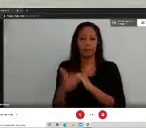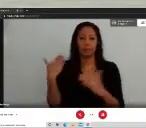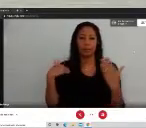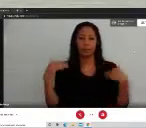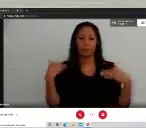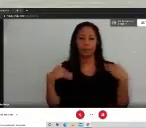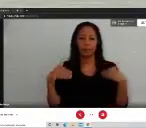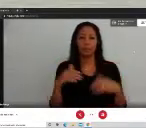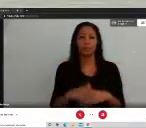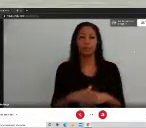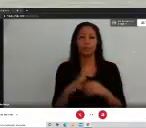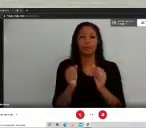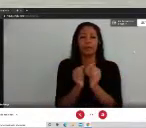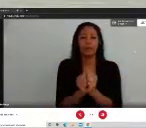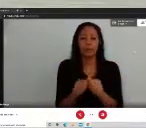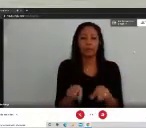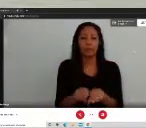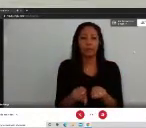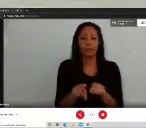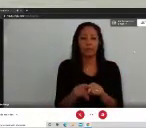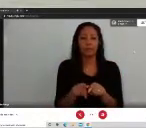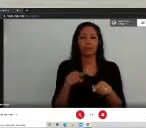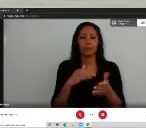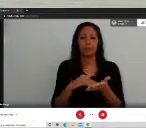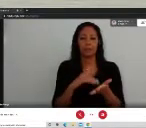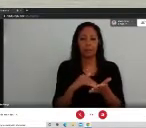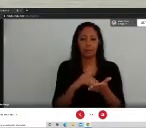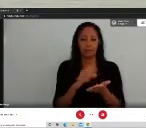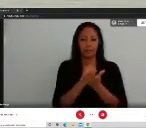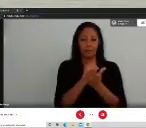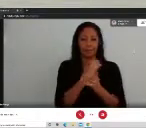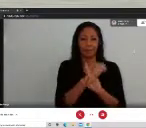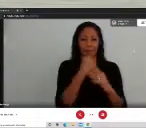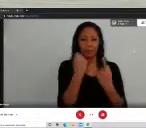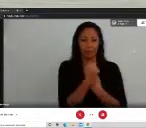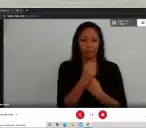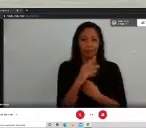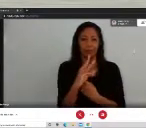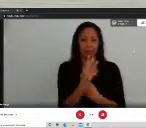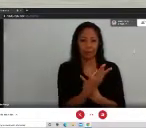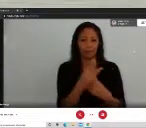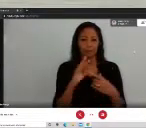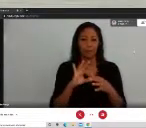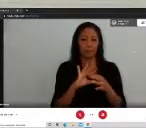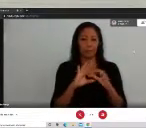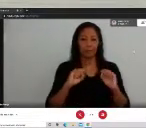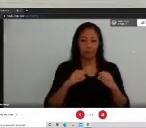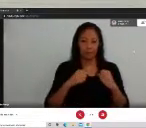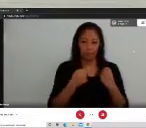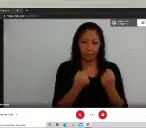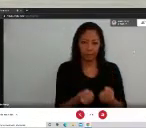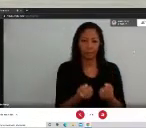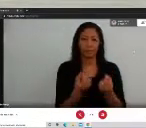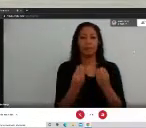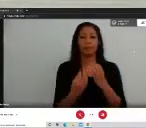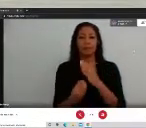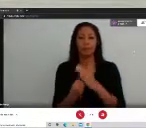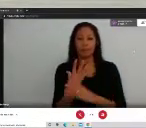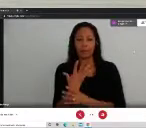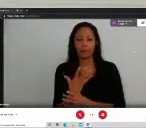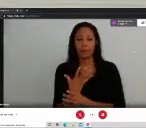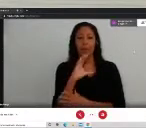conjuntamente com a Secretaria da Ciência Social, para que impõe esforços no sentido que seja feita a criação de uma